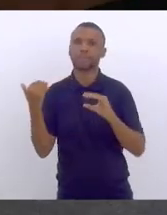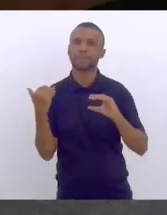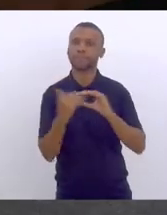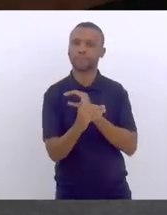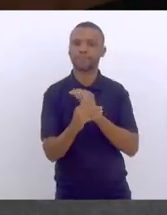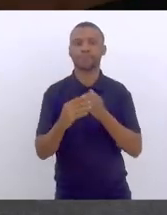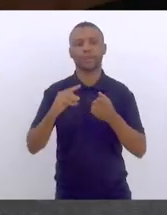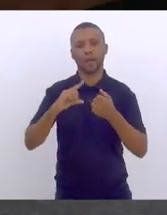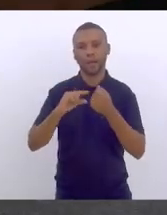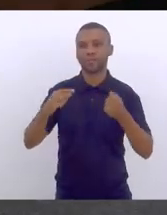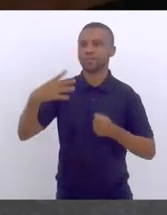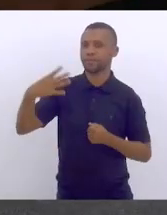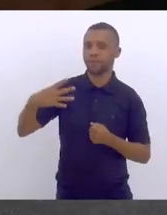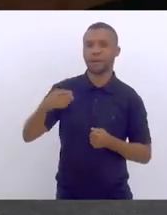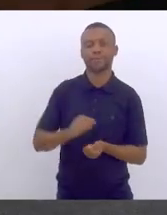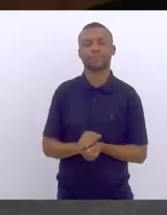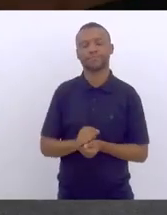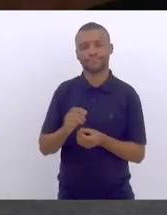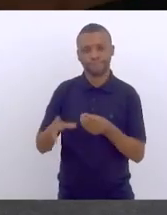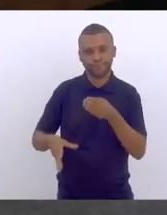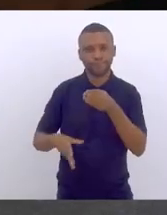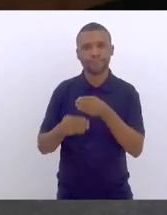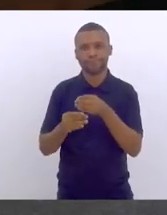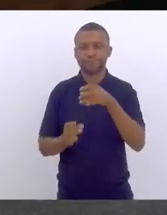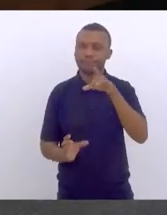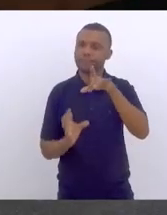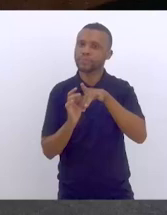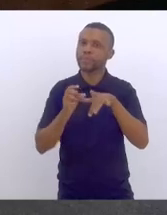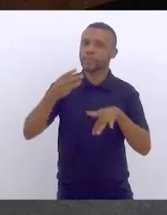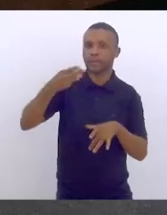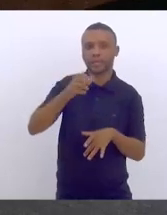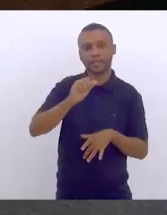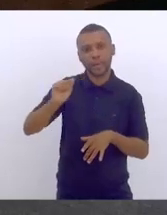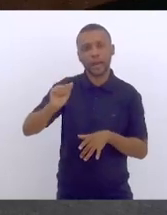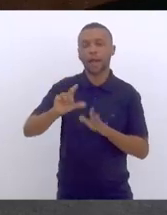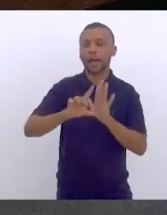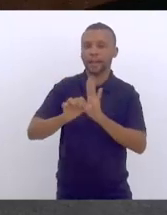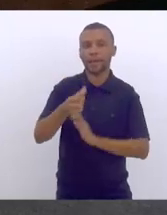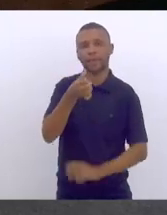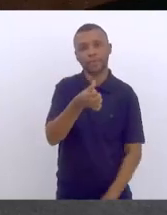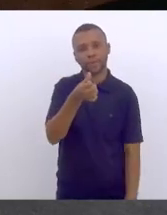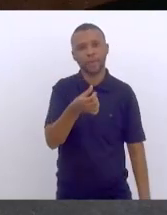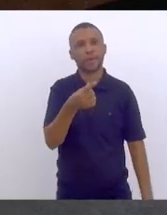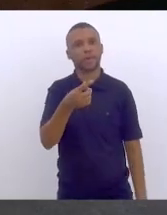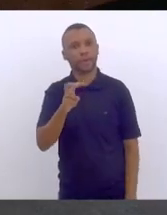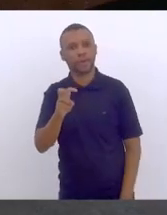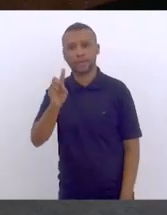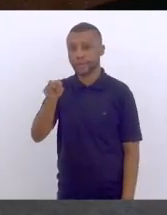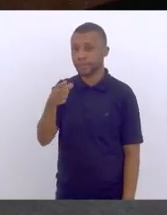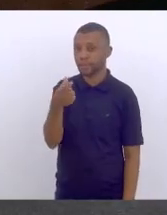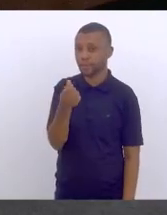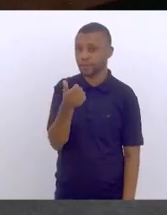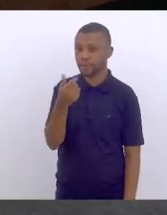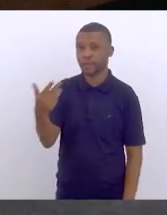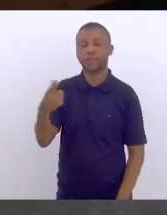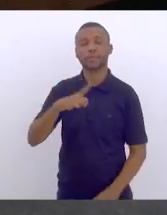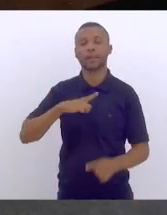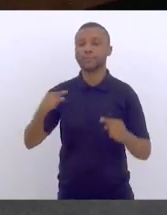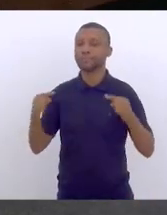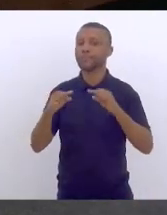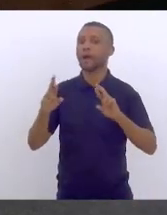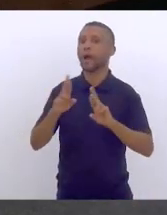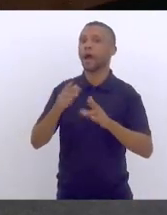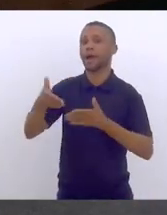Artigo 4º. Acrescente-se ao artigo 3A, Lei 6615, de 13, que passa a ter a seguinte redação.